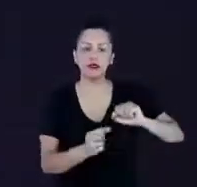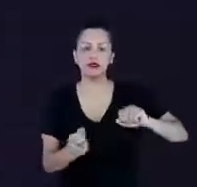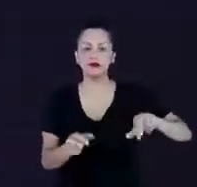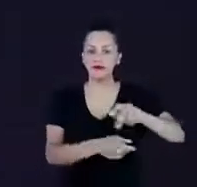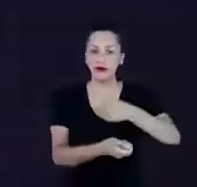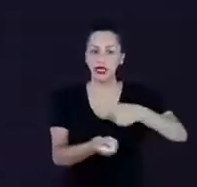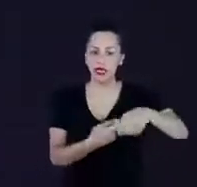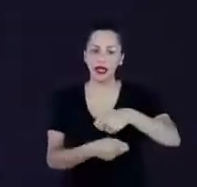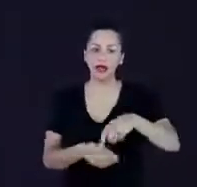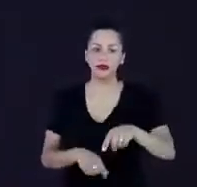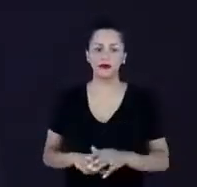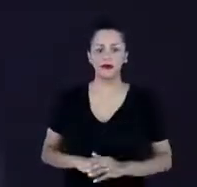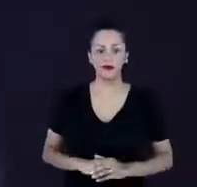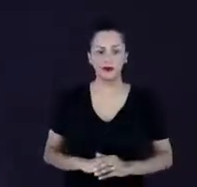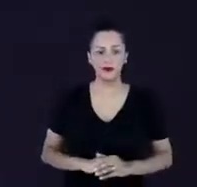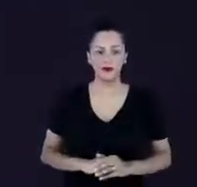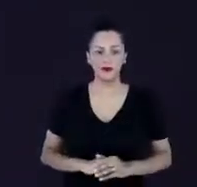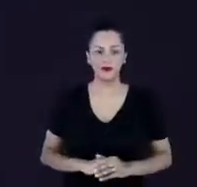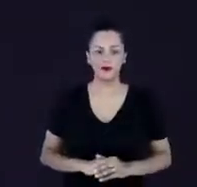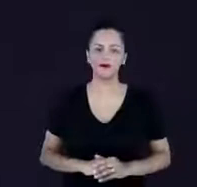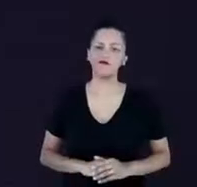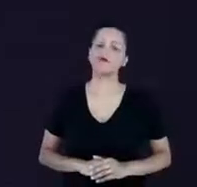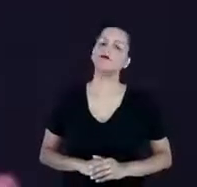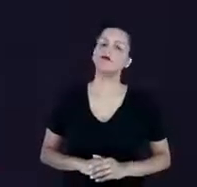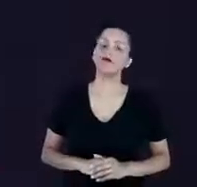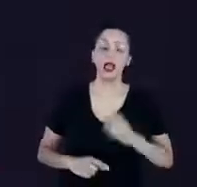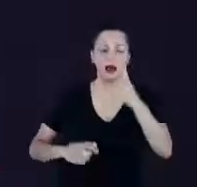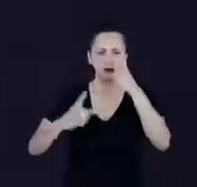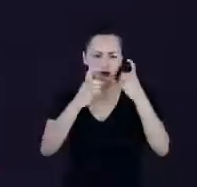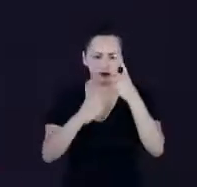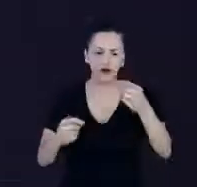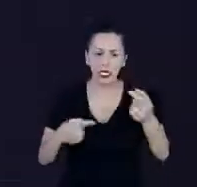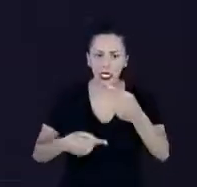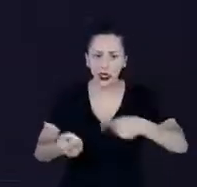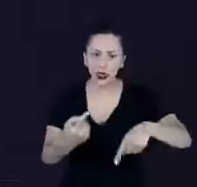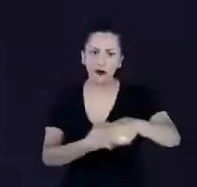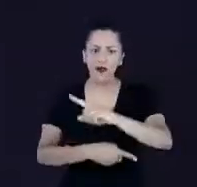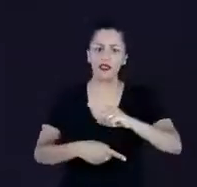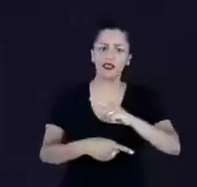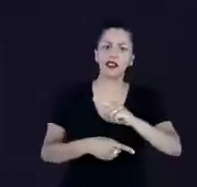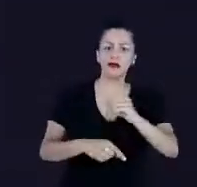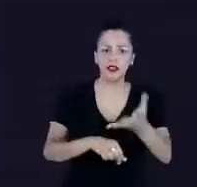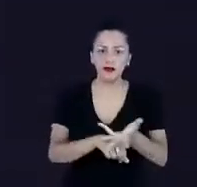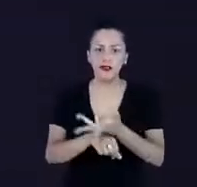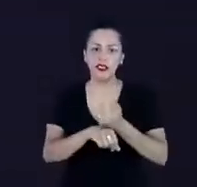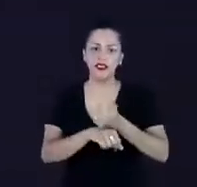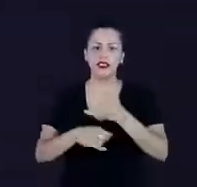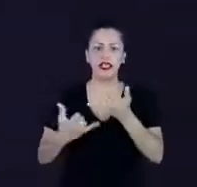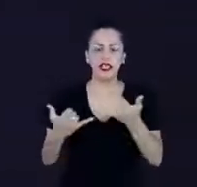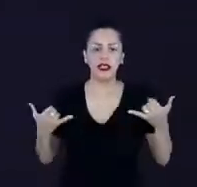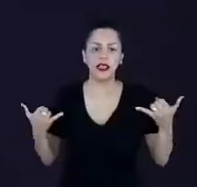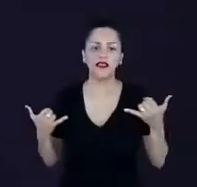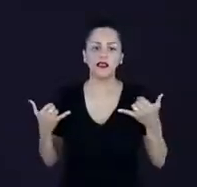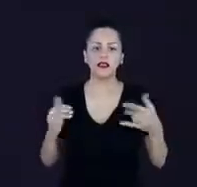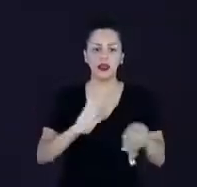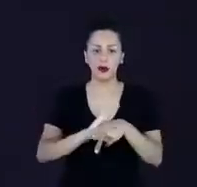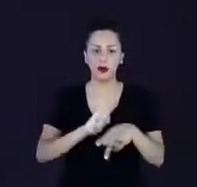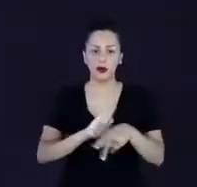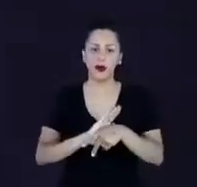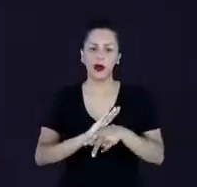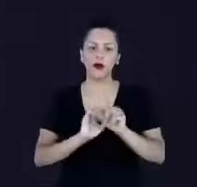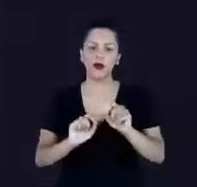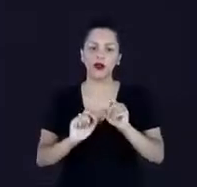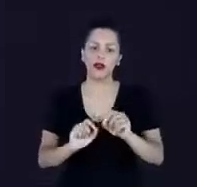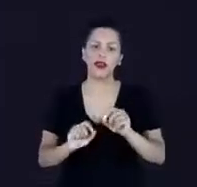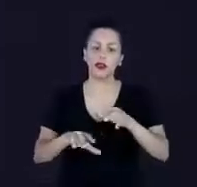duro inovação eficiência energética o setor elétrico do Futuro ou digitalização e centralização